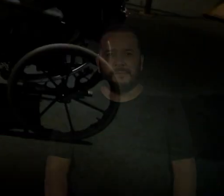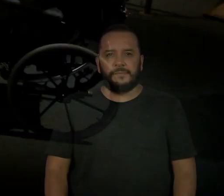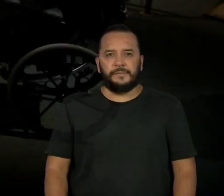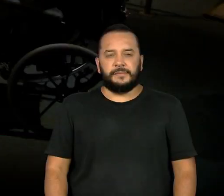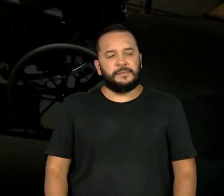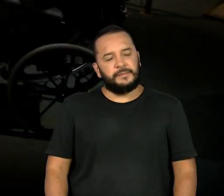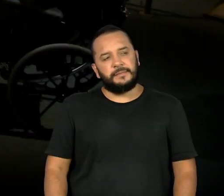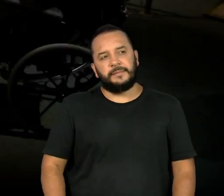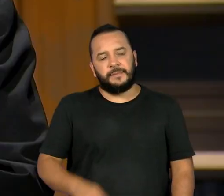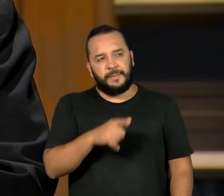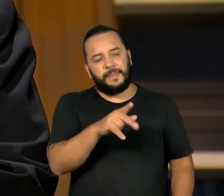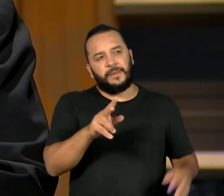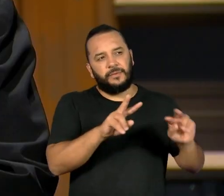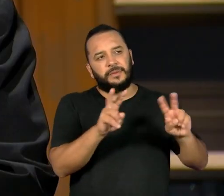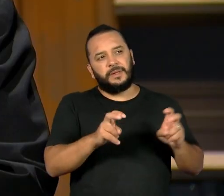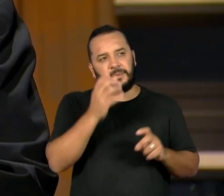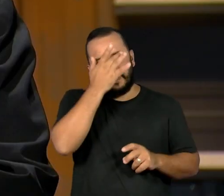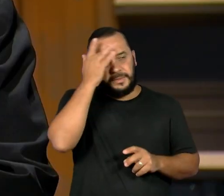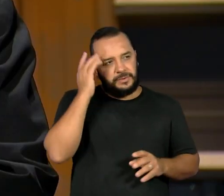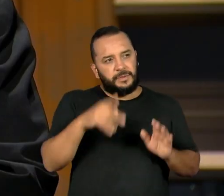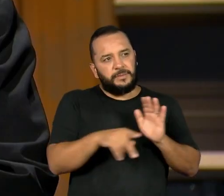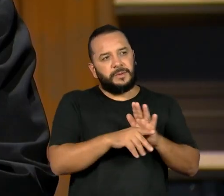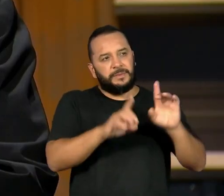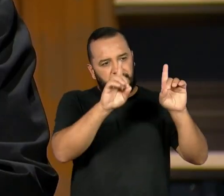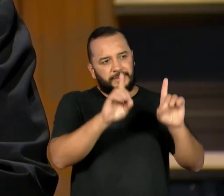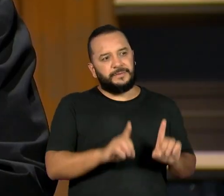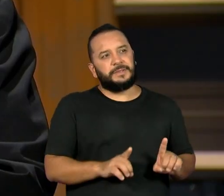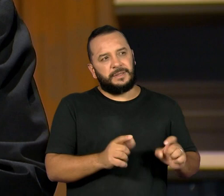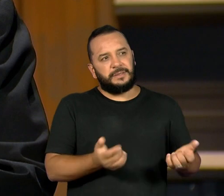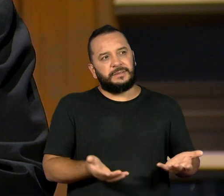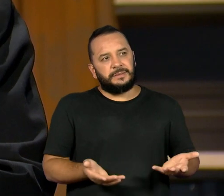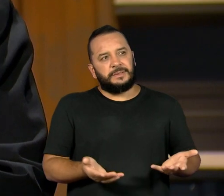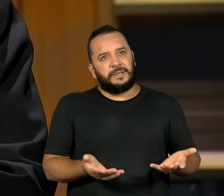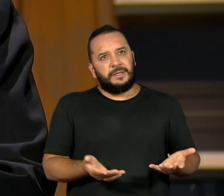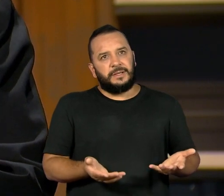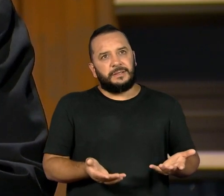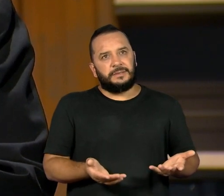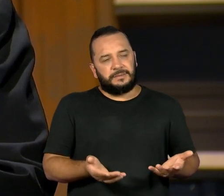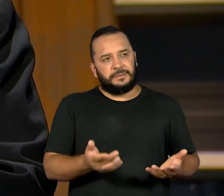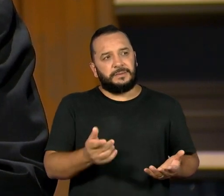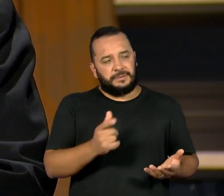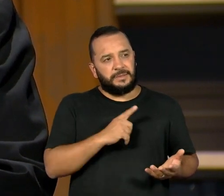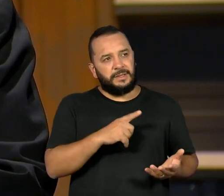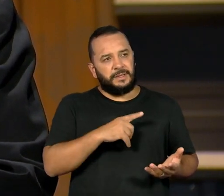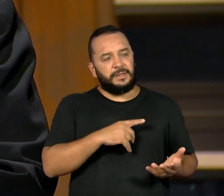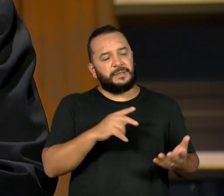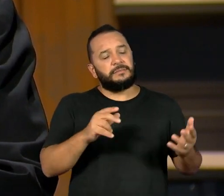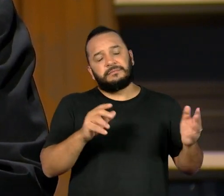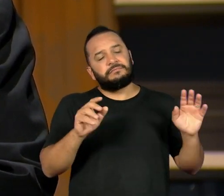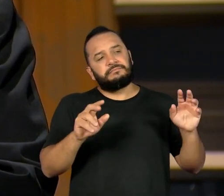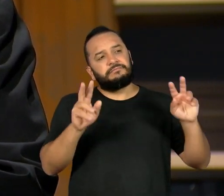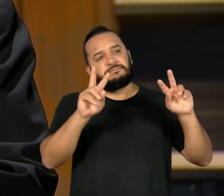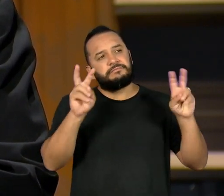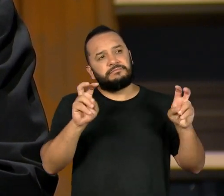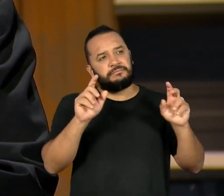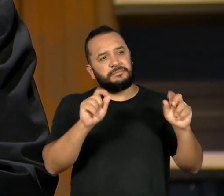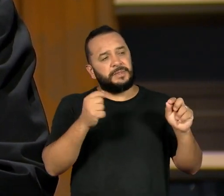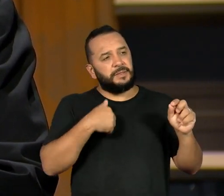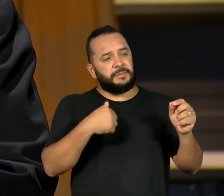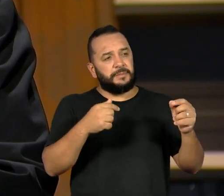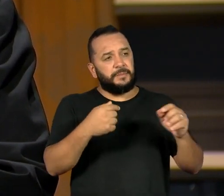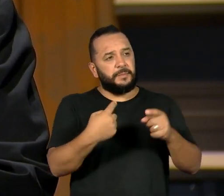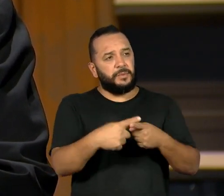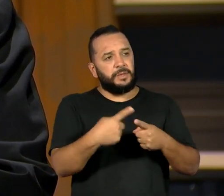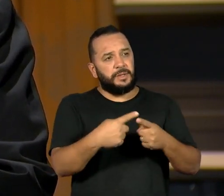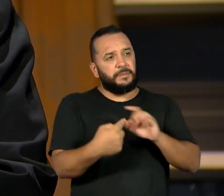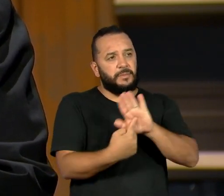A questão da pessoa com deficiência, ela entra como abre alas da história, porque ela explicita.